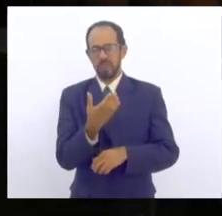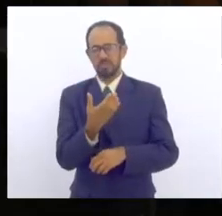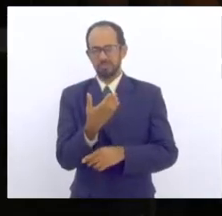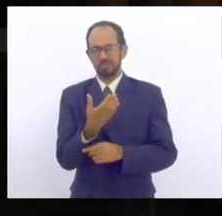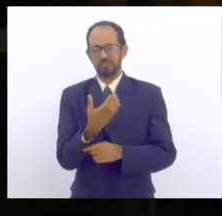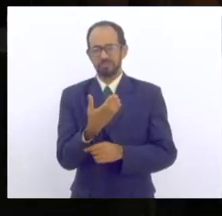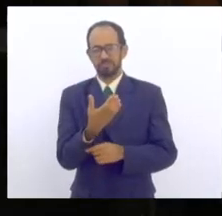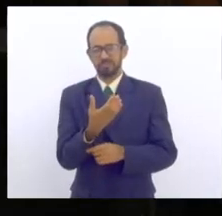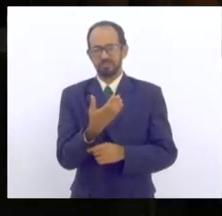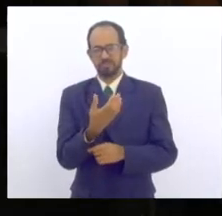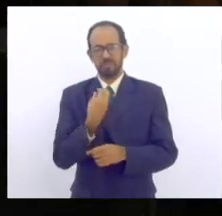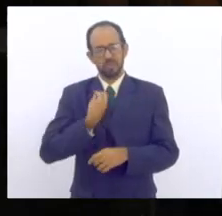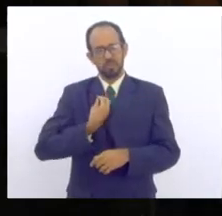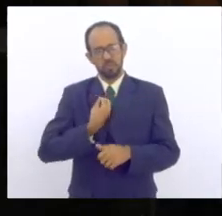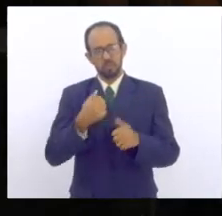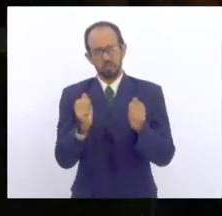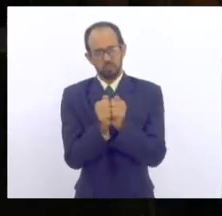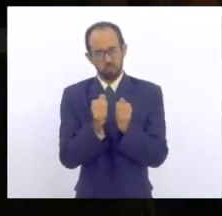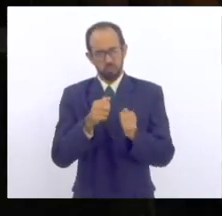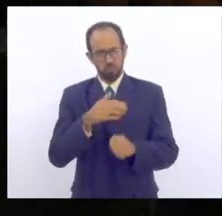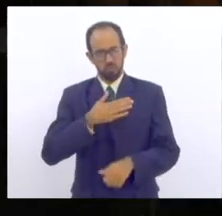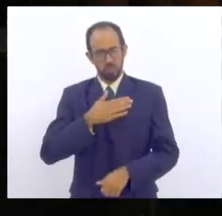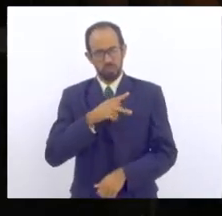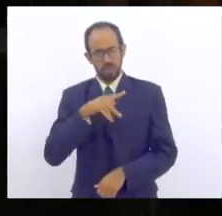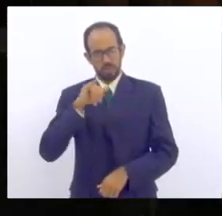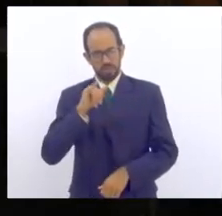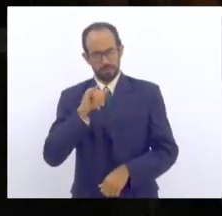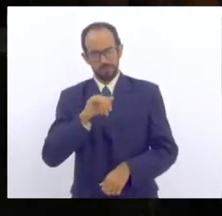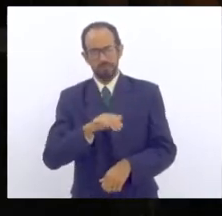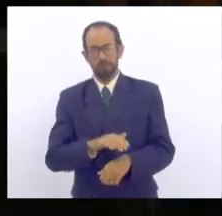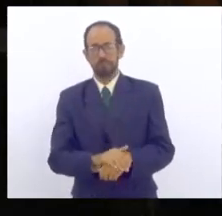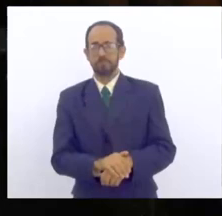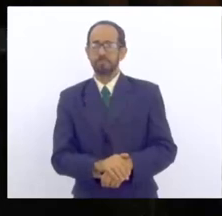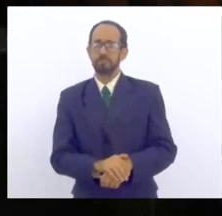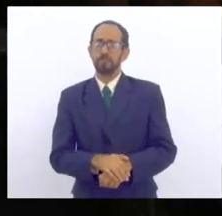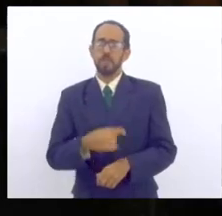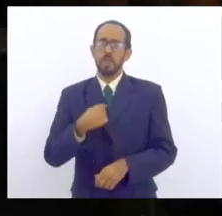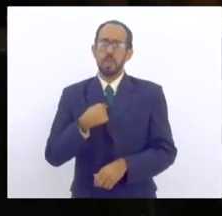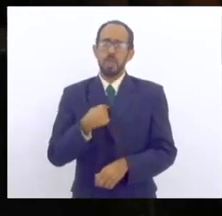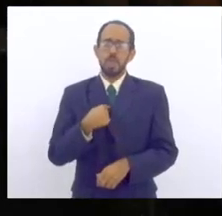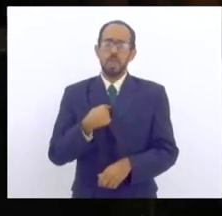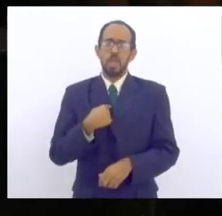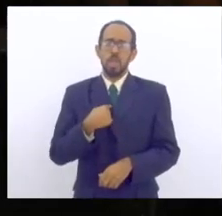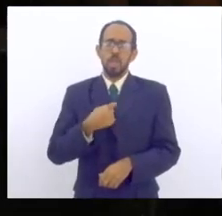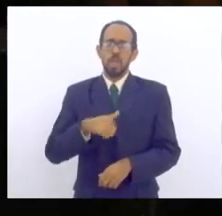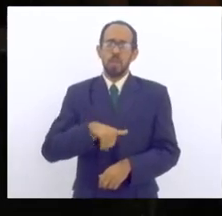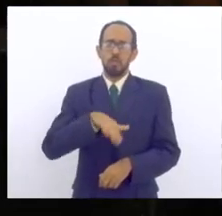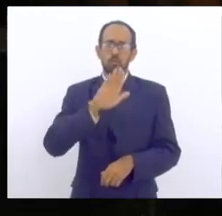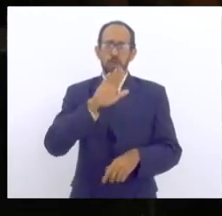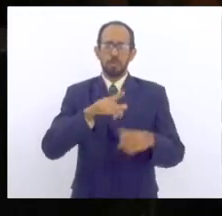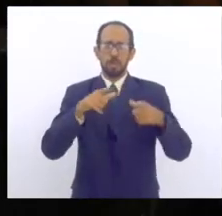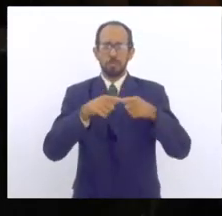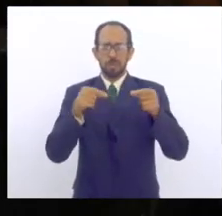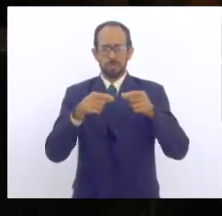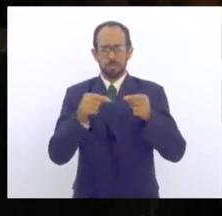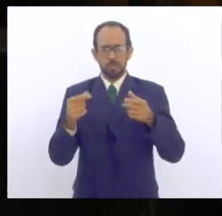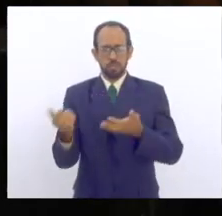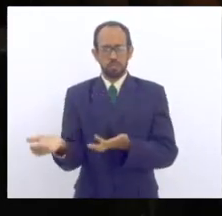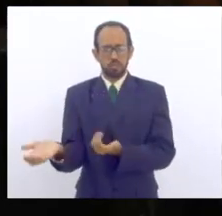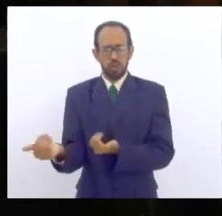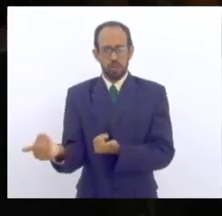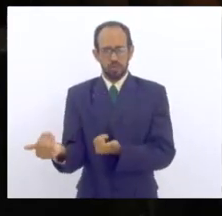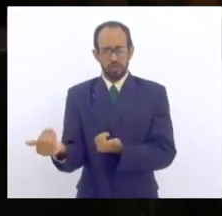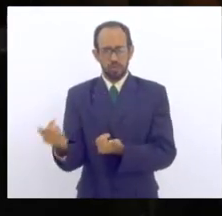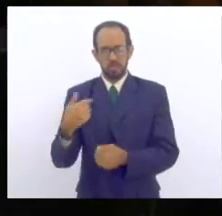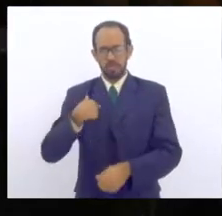que viveu com meu pai eu fui para Brasília muito jovem eu